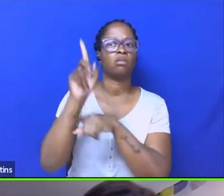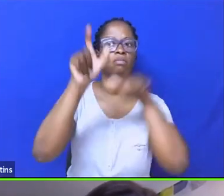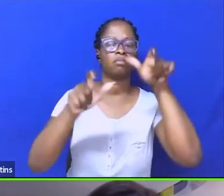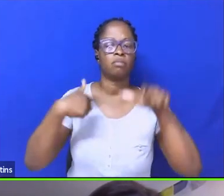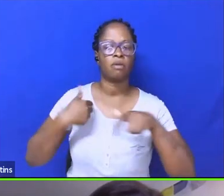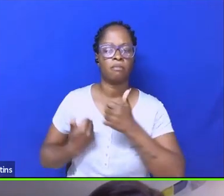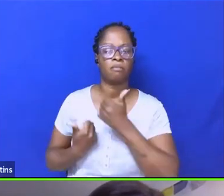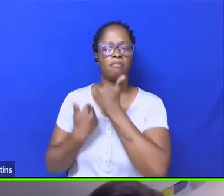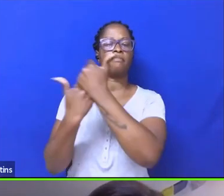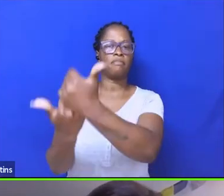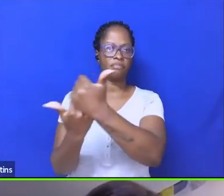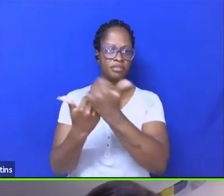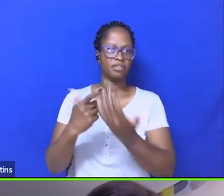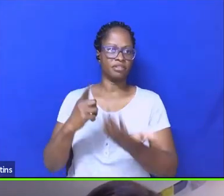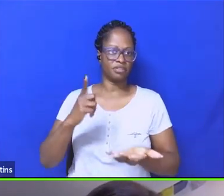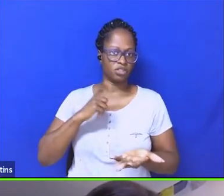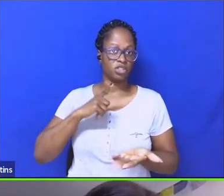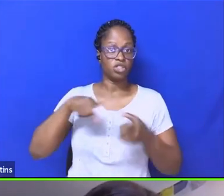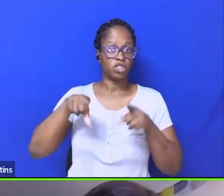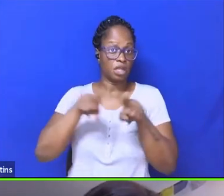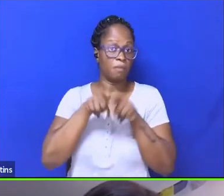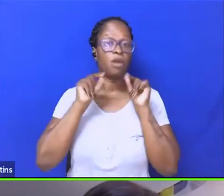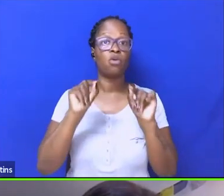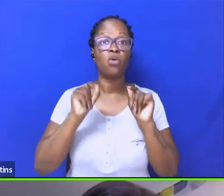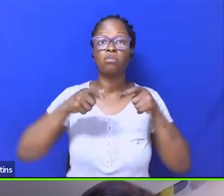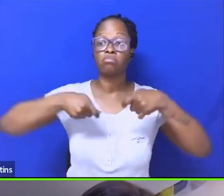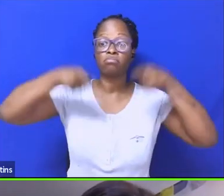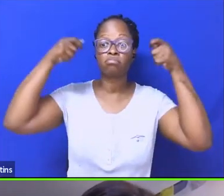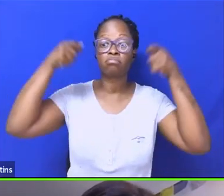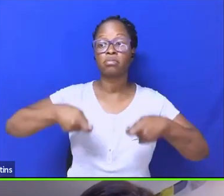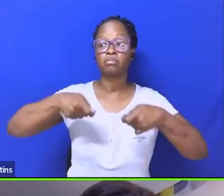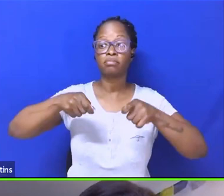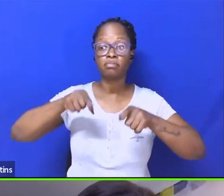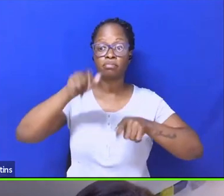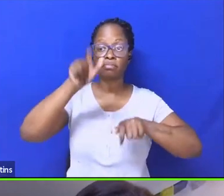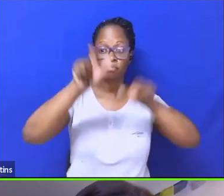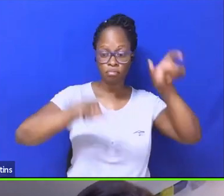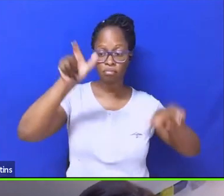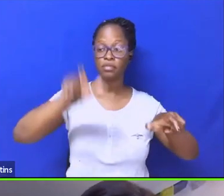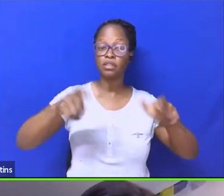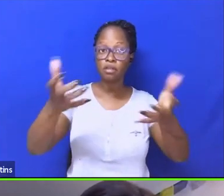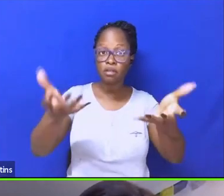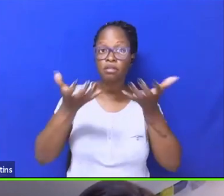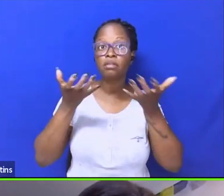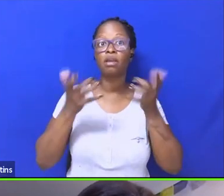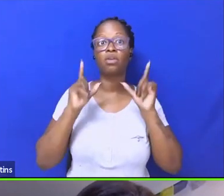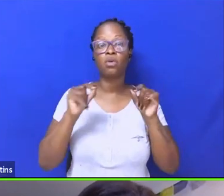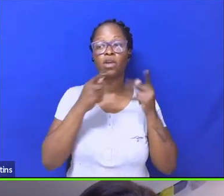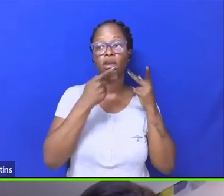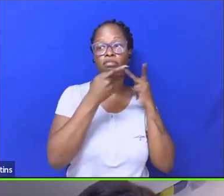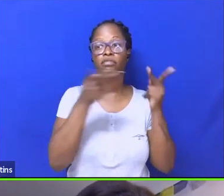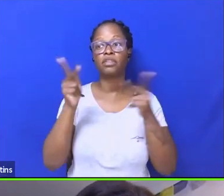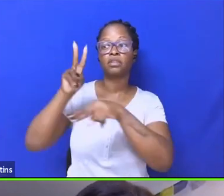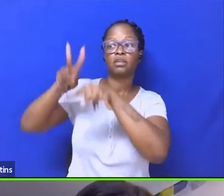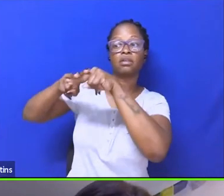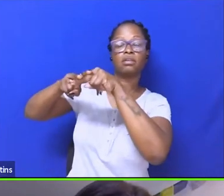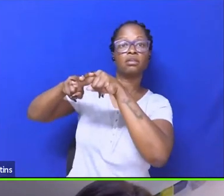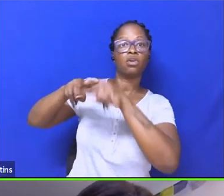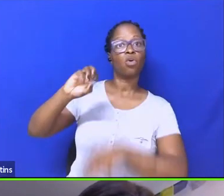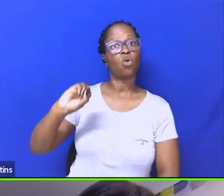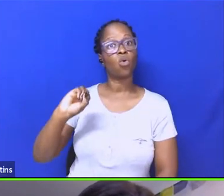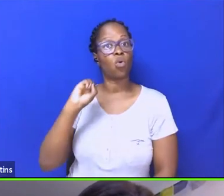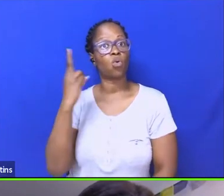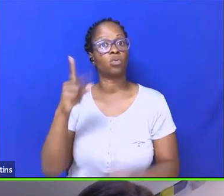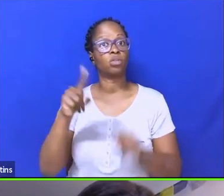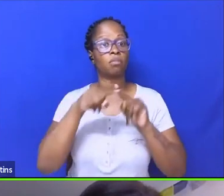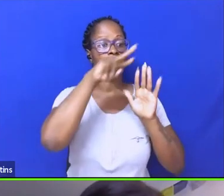calle ou visitar centros de detenção e incluso fazer um informe para organismos internacionais sobre violações a